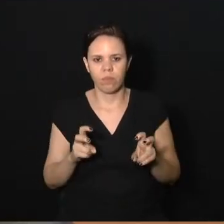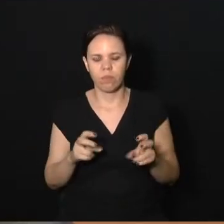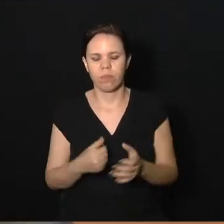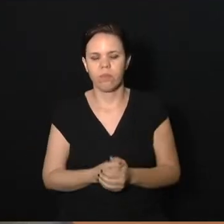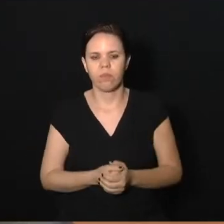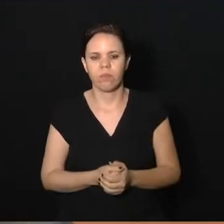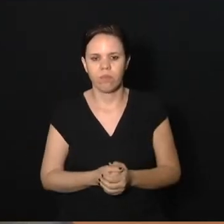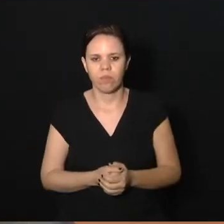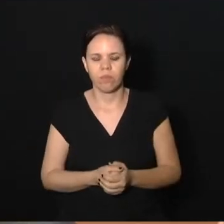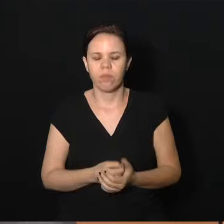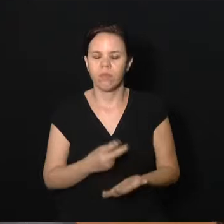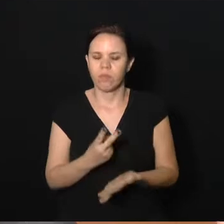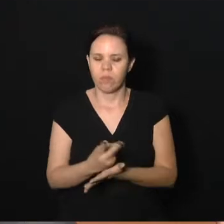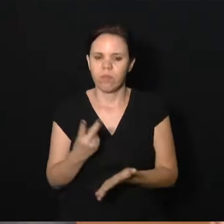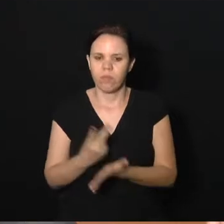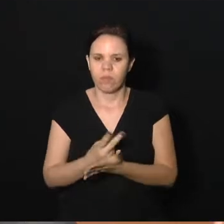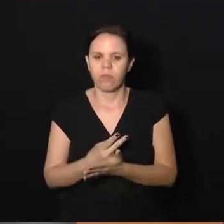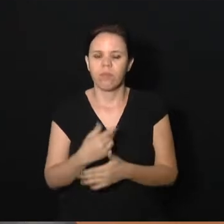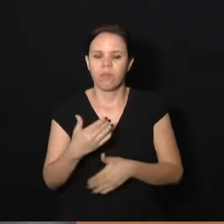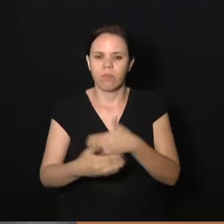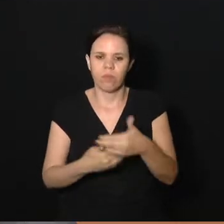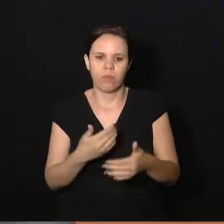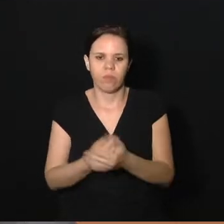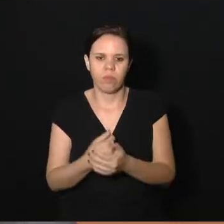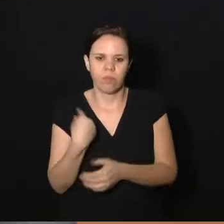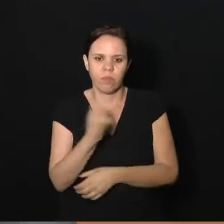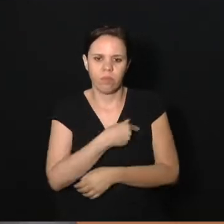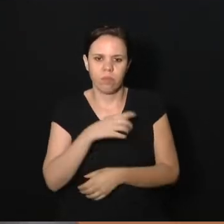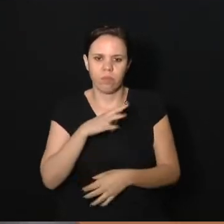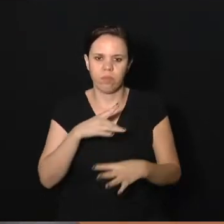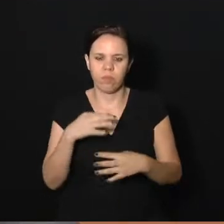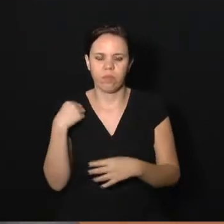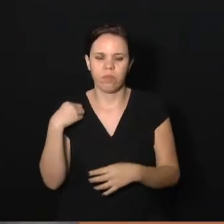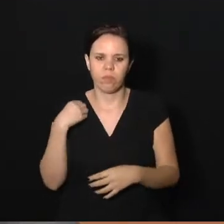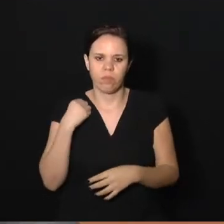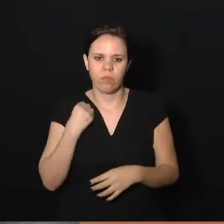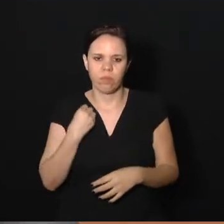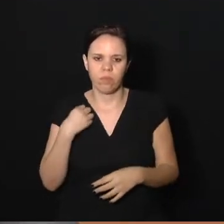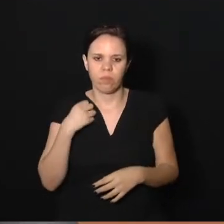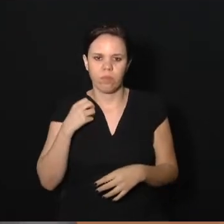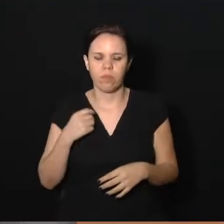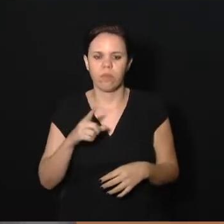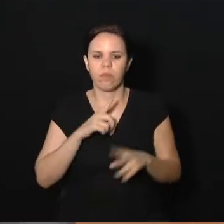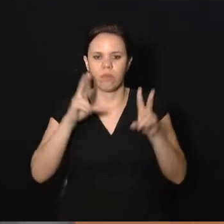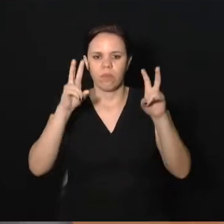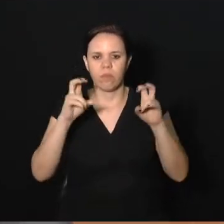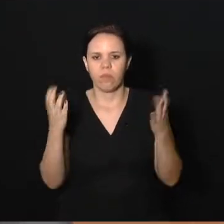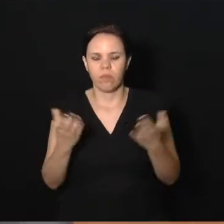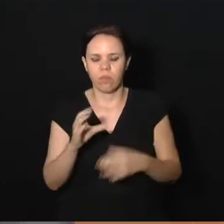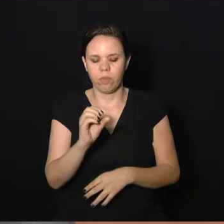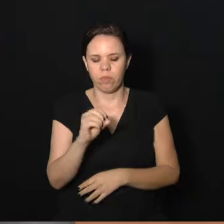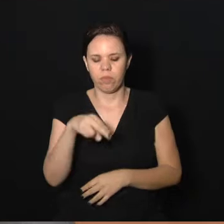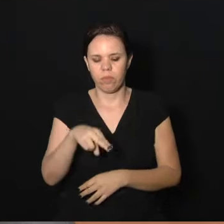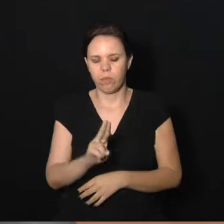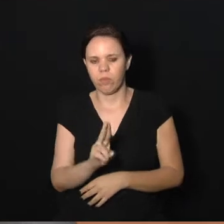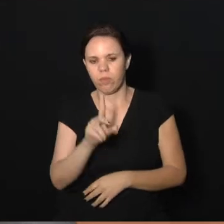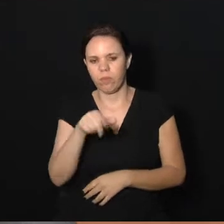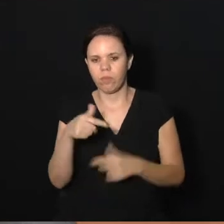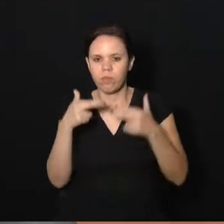são pertinentes a ela e a nossa cidade. Nós temos um tema hoje na ONU, que é a inovação